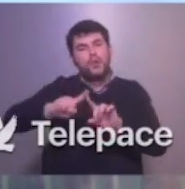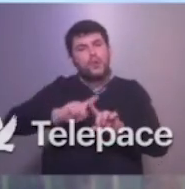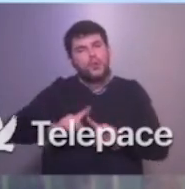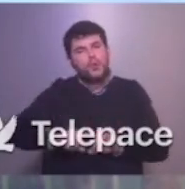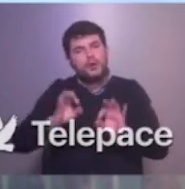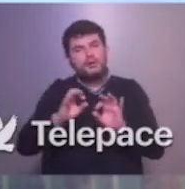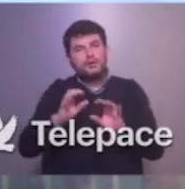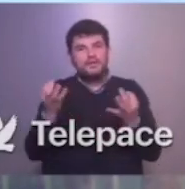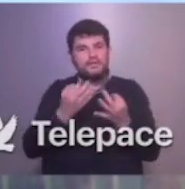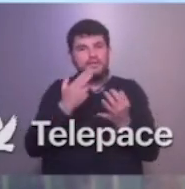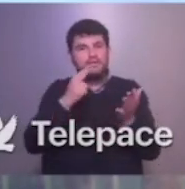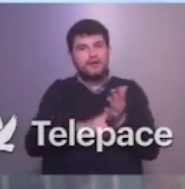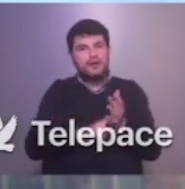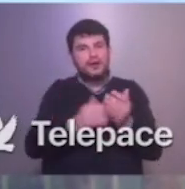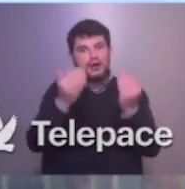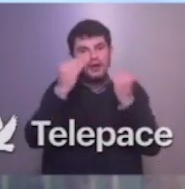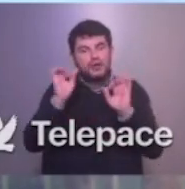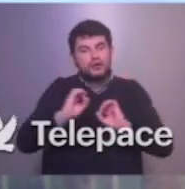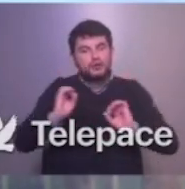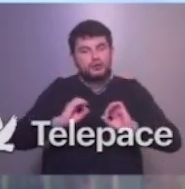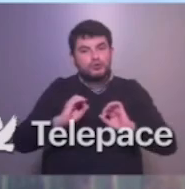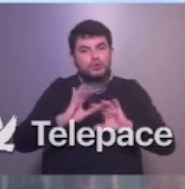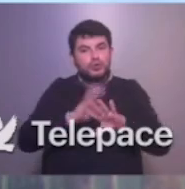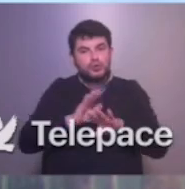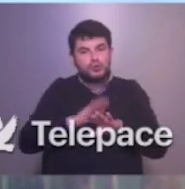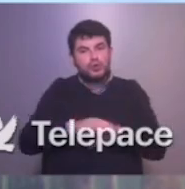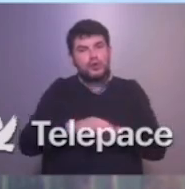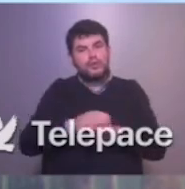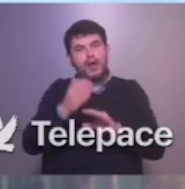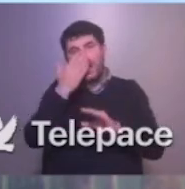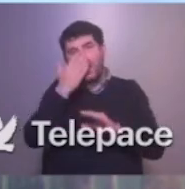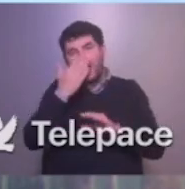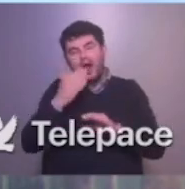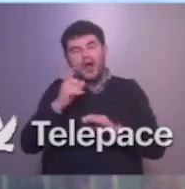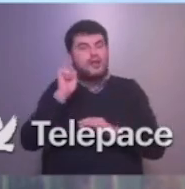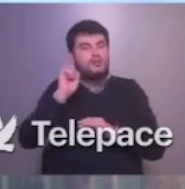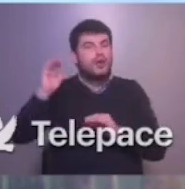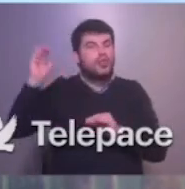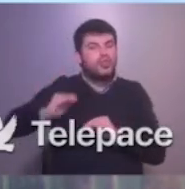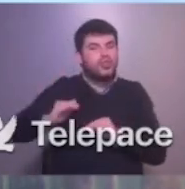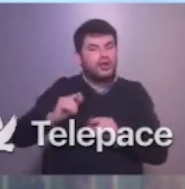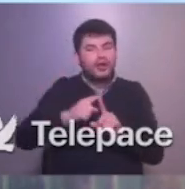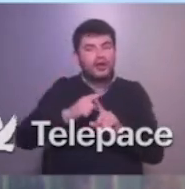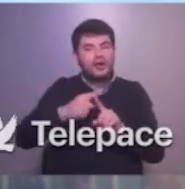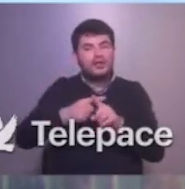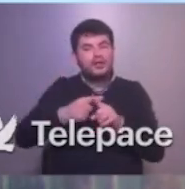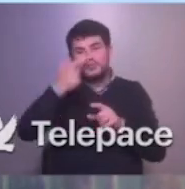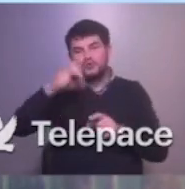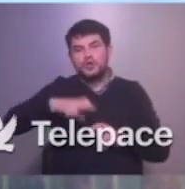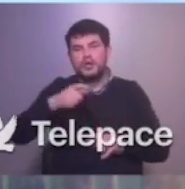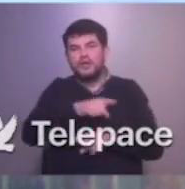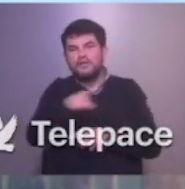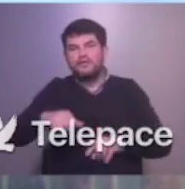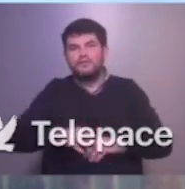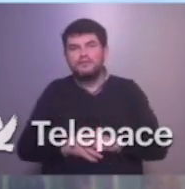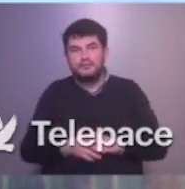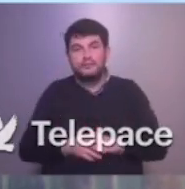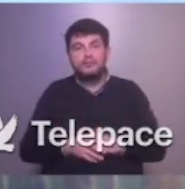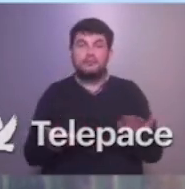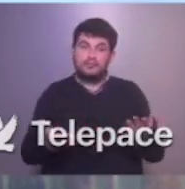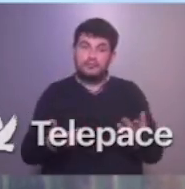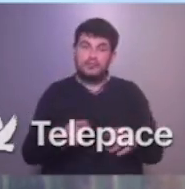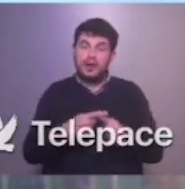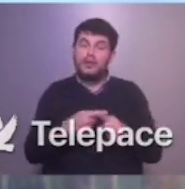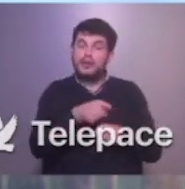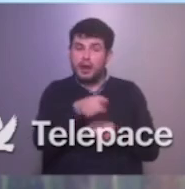menos espaço nas notícias, talvez por serem considerados menos importantes para os interesses dos ricos. E como